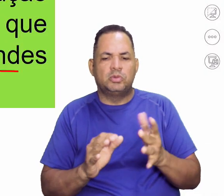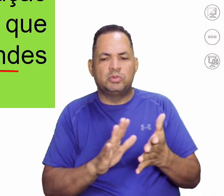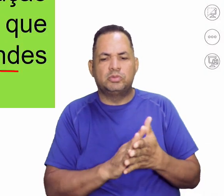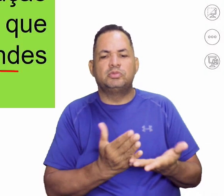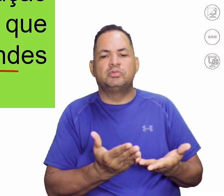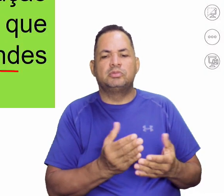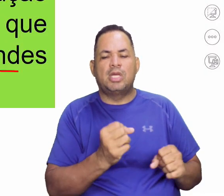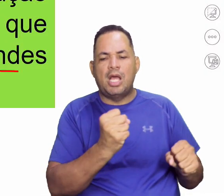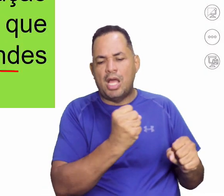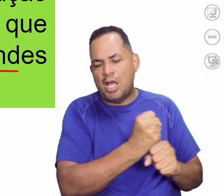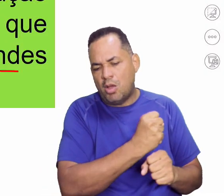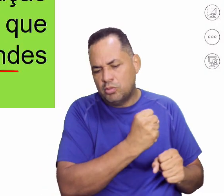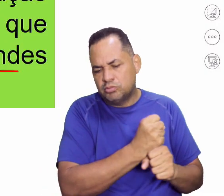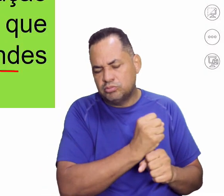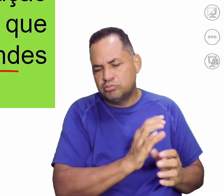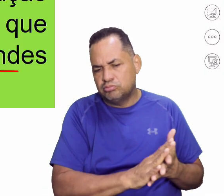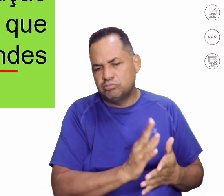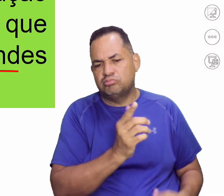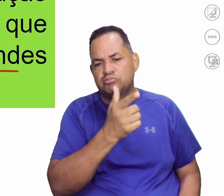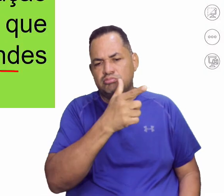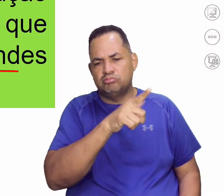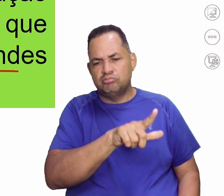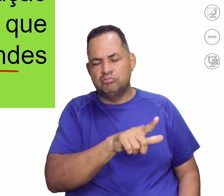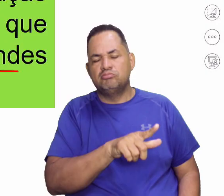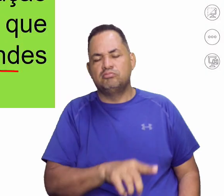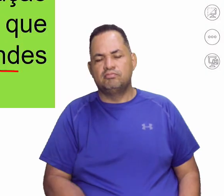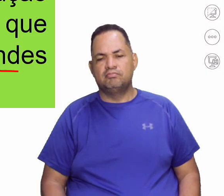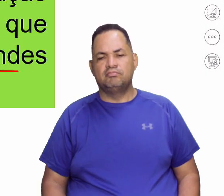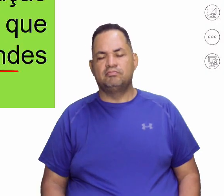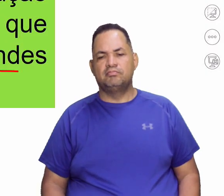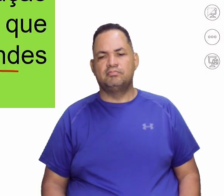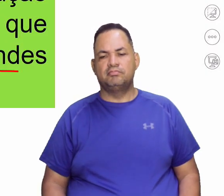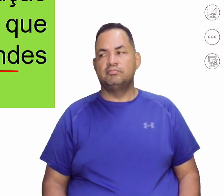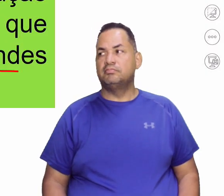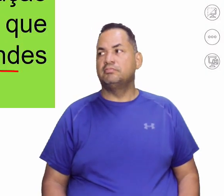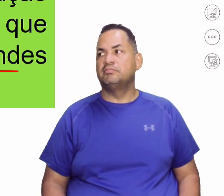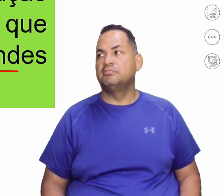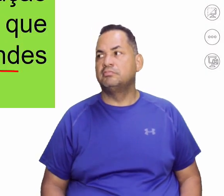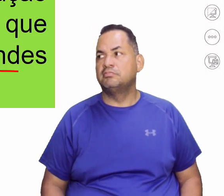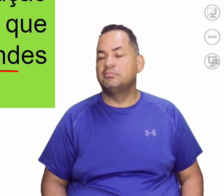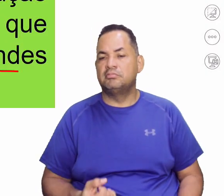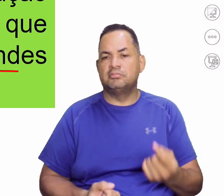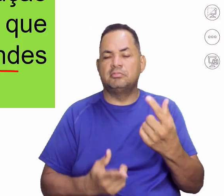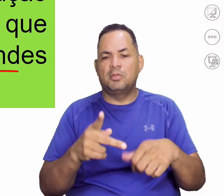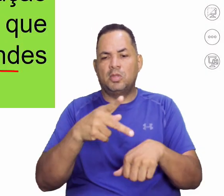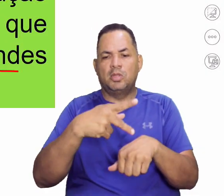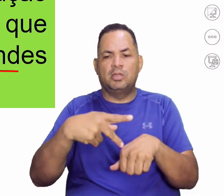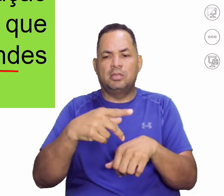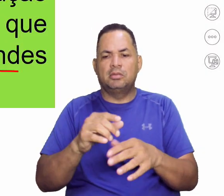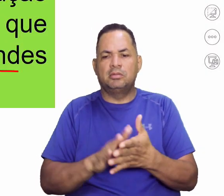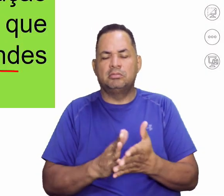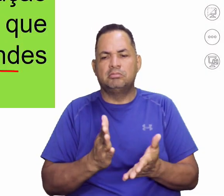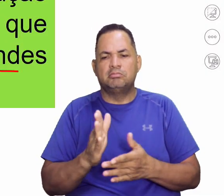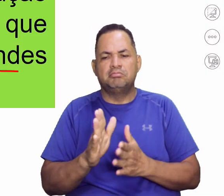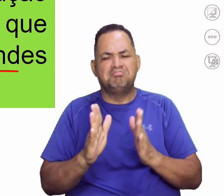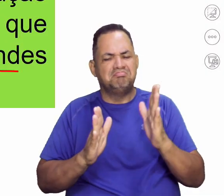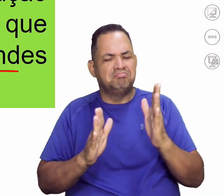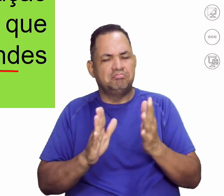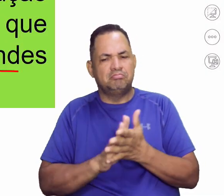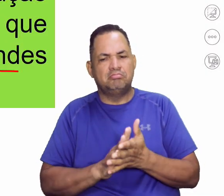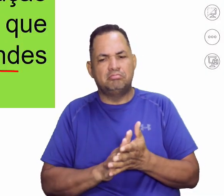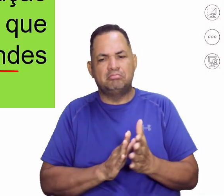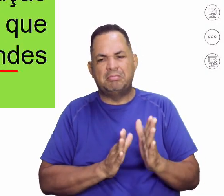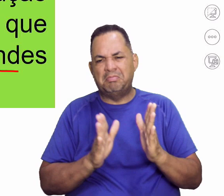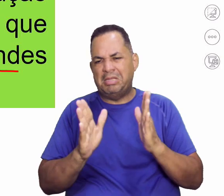seus países. Então vai haver uma resistência muito grande. Em alguns países, anos, pessoal, anos